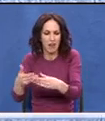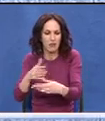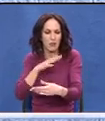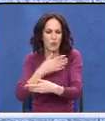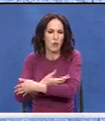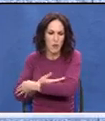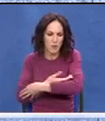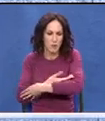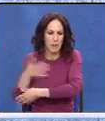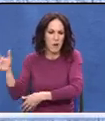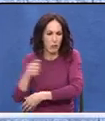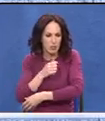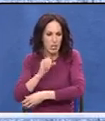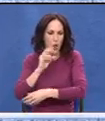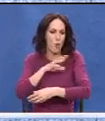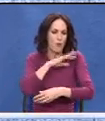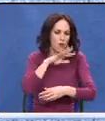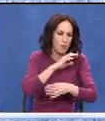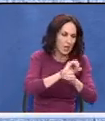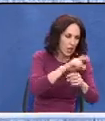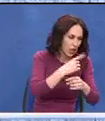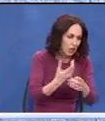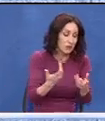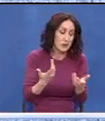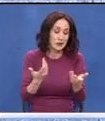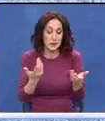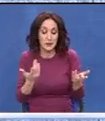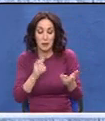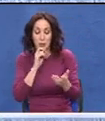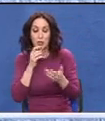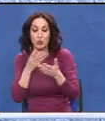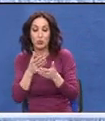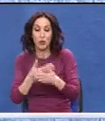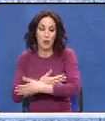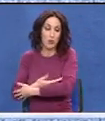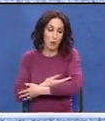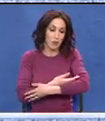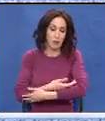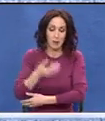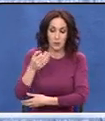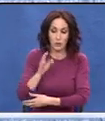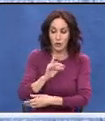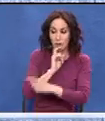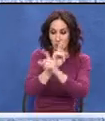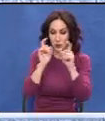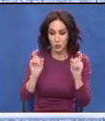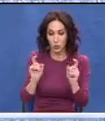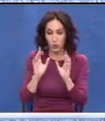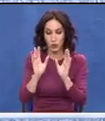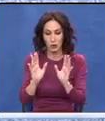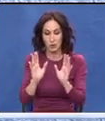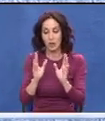ou a família e ficar só conversa que se tratava poderia ajudar esta criança é polícia comunicou que de fato